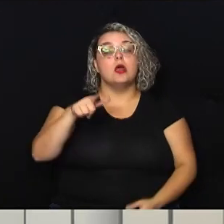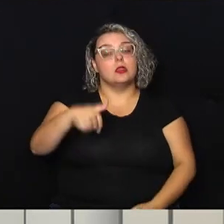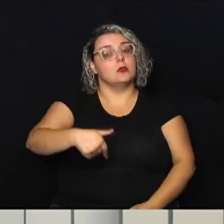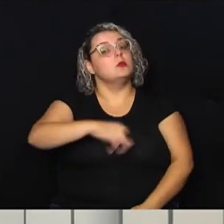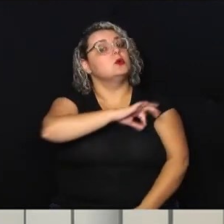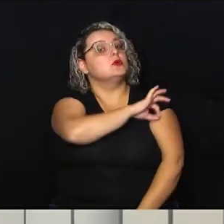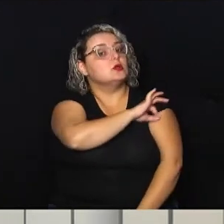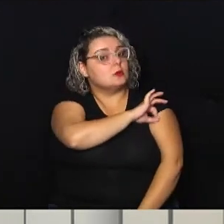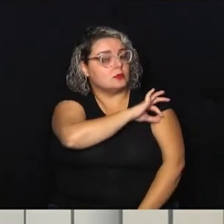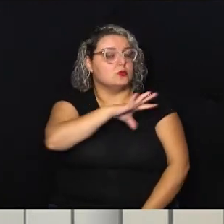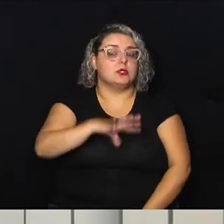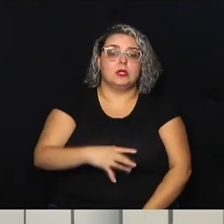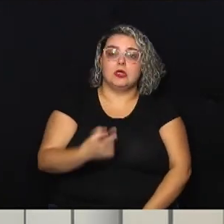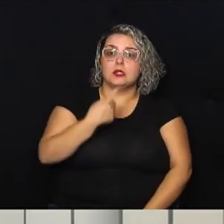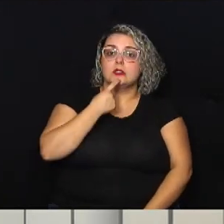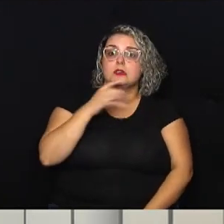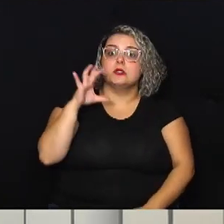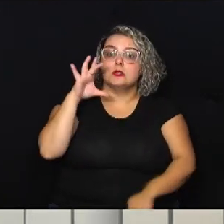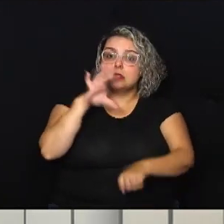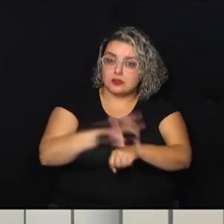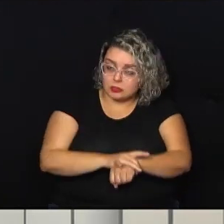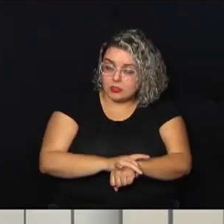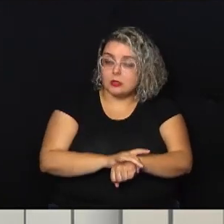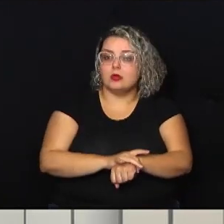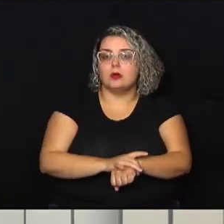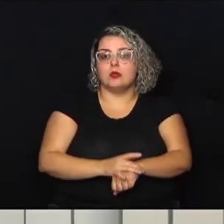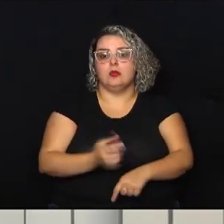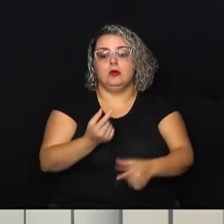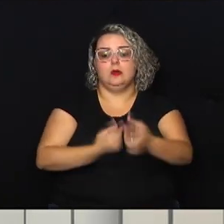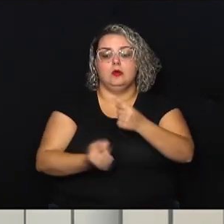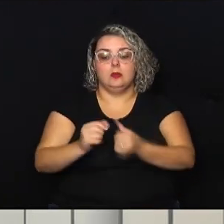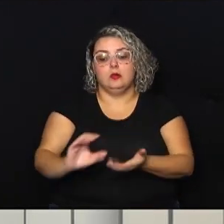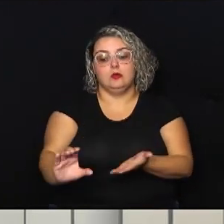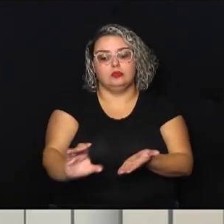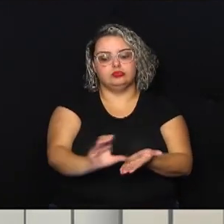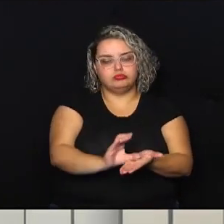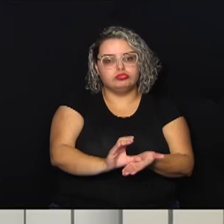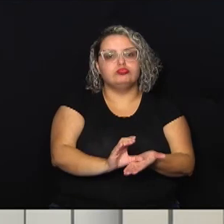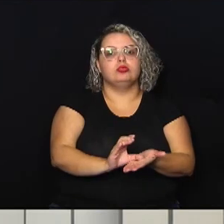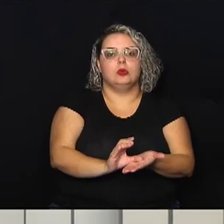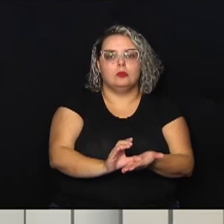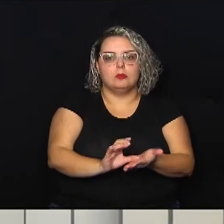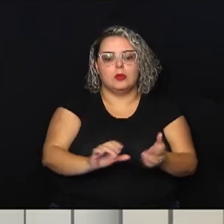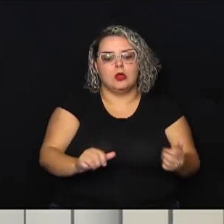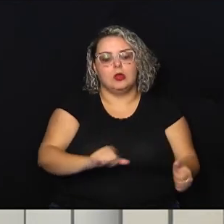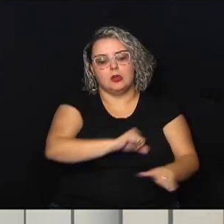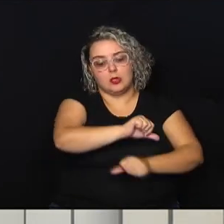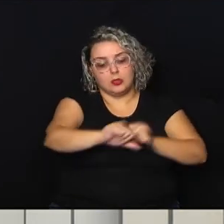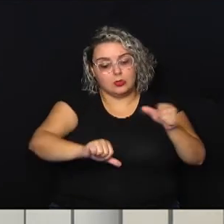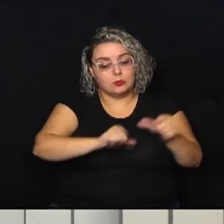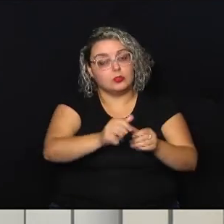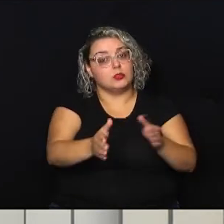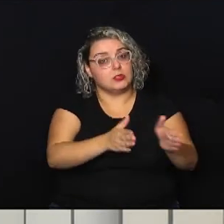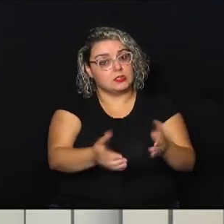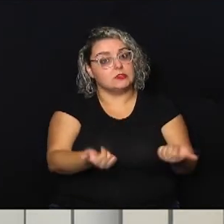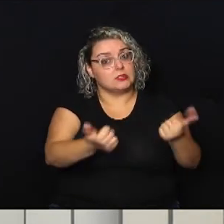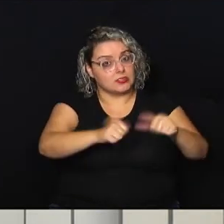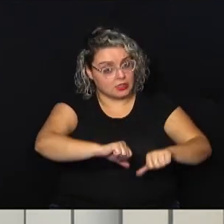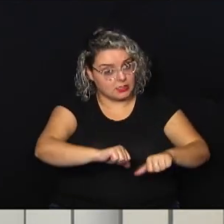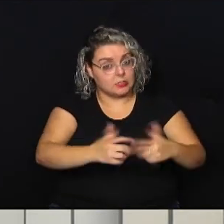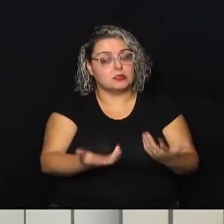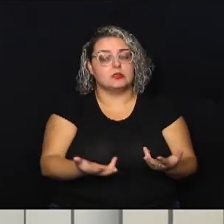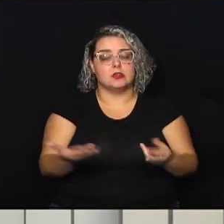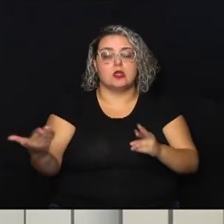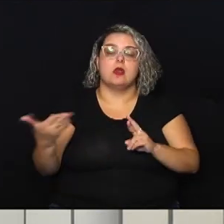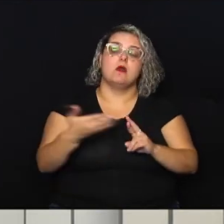de Campinas ter assegurado um aporte financeiro para reverter emergencialmente essa crise referente à questão